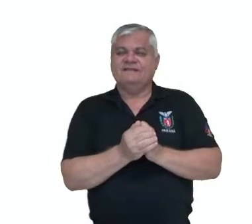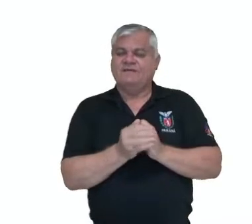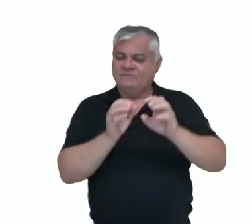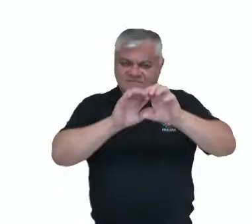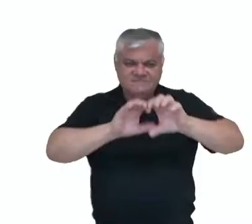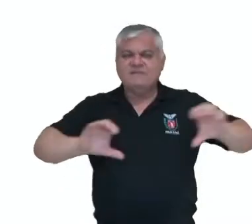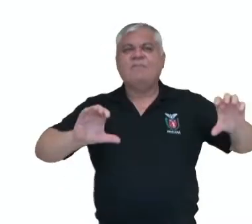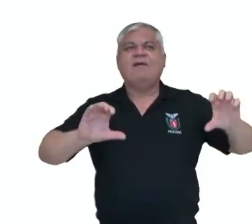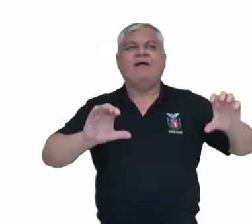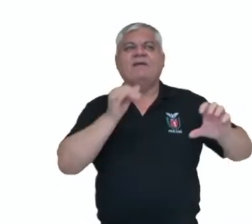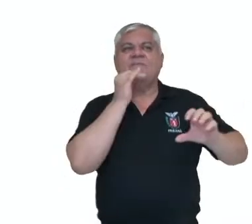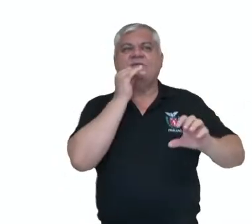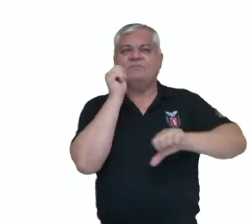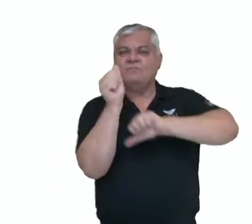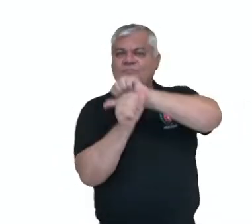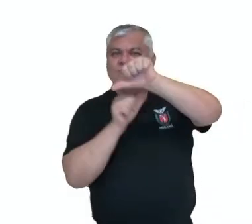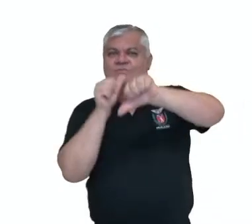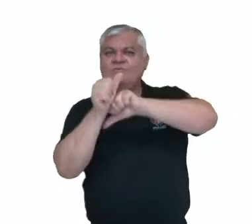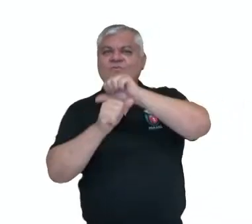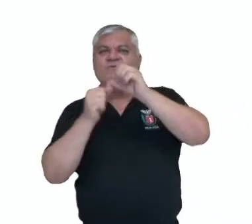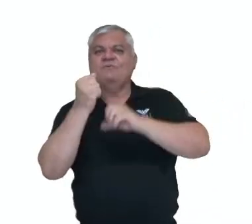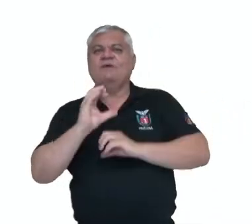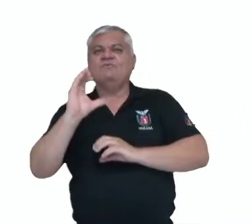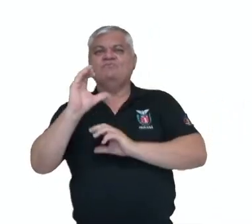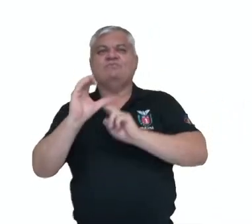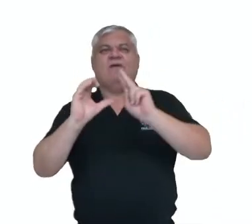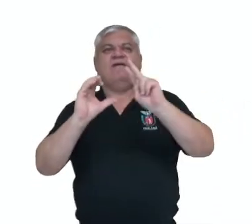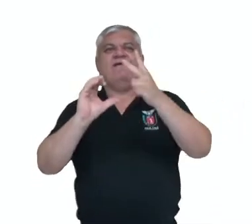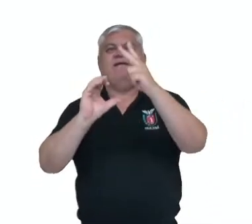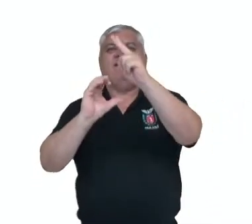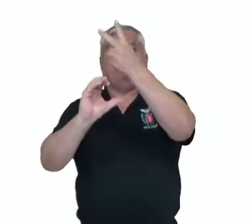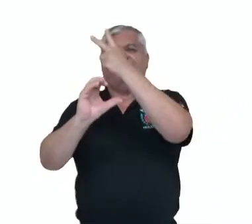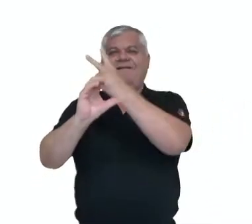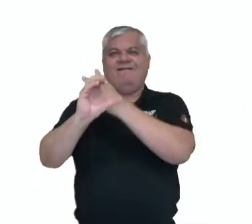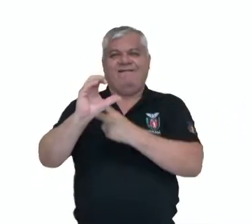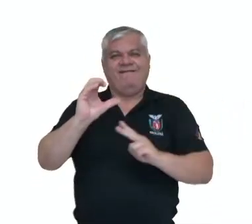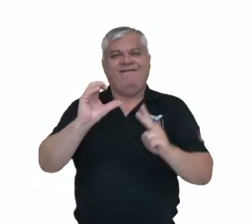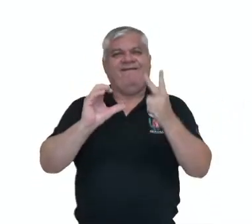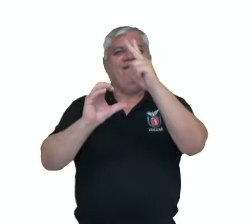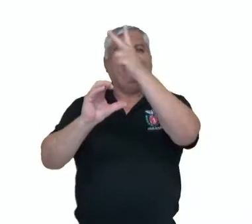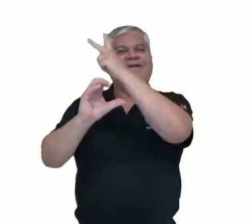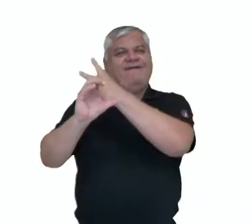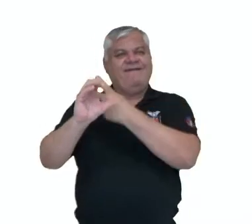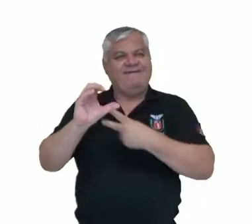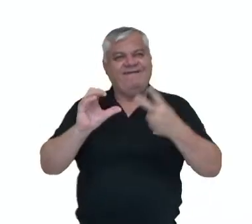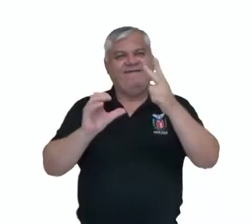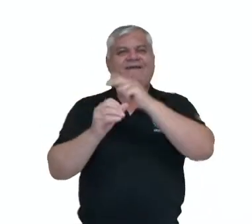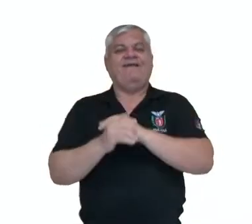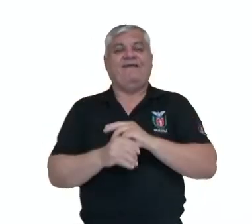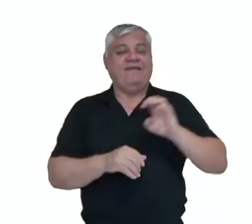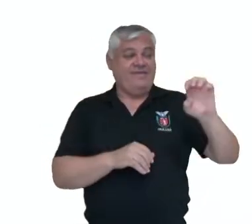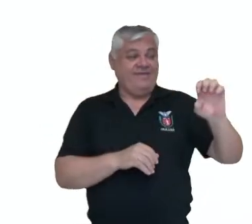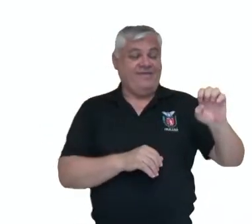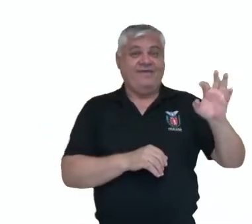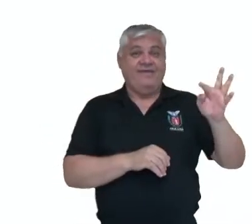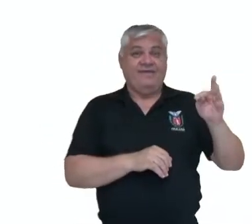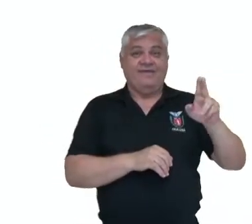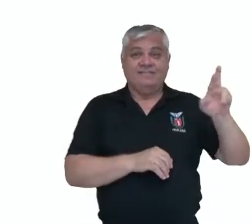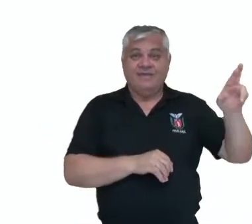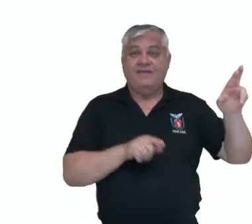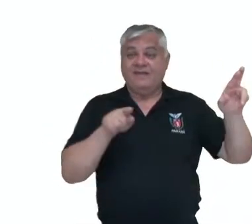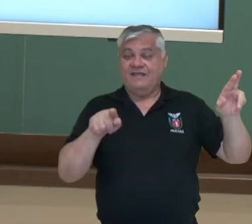dupla ligação química e formando esse alqueno num alcano, o eteno se transformando